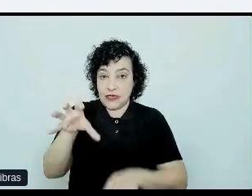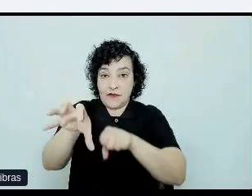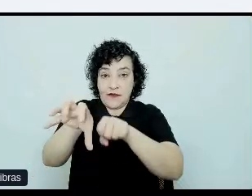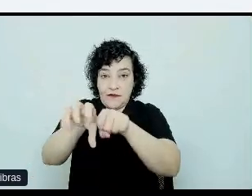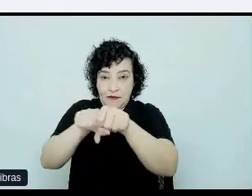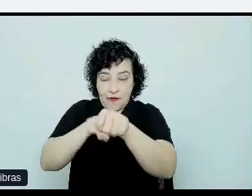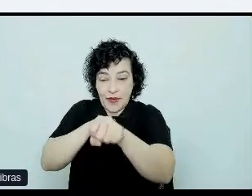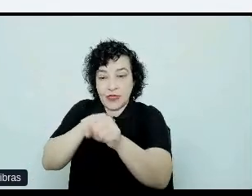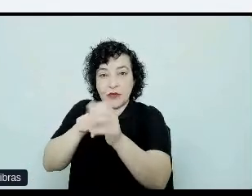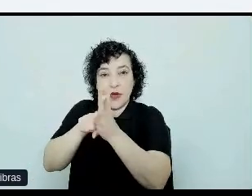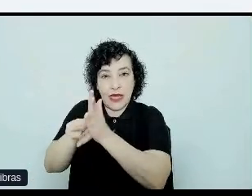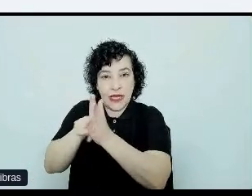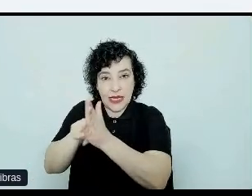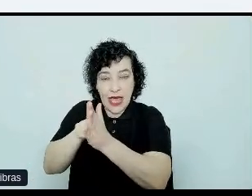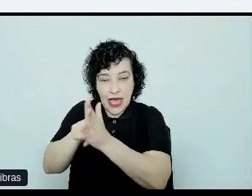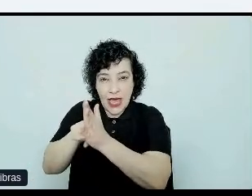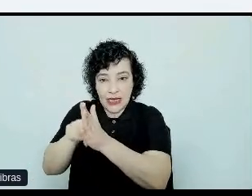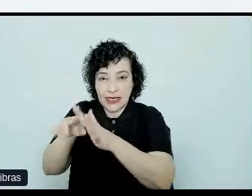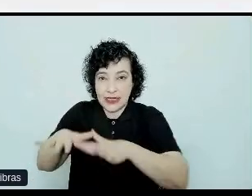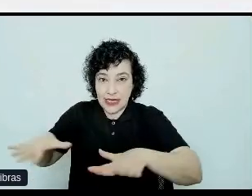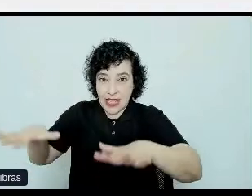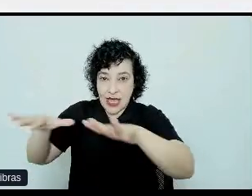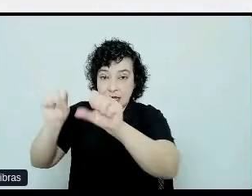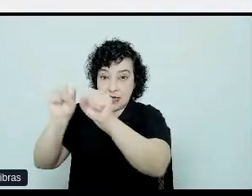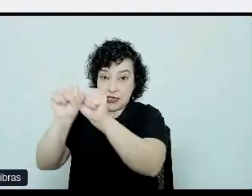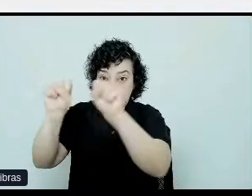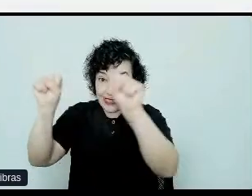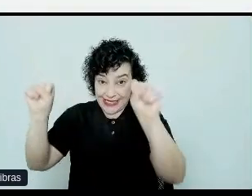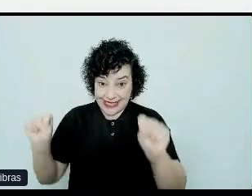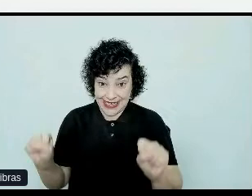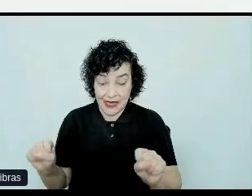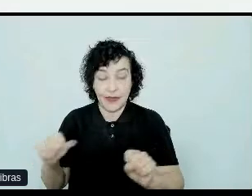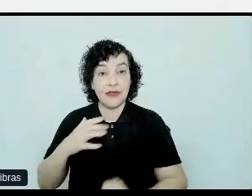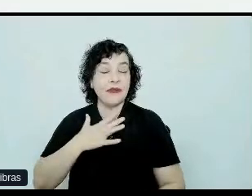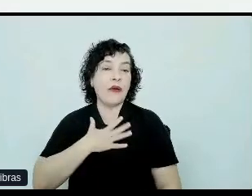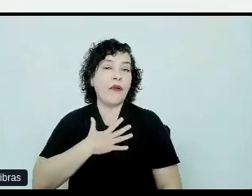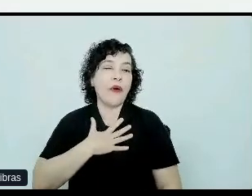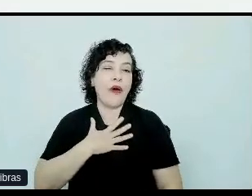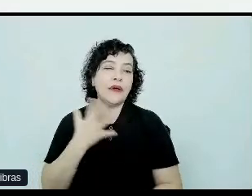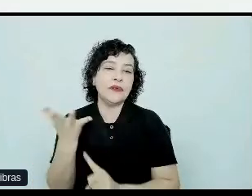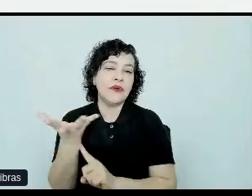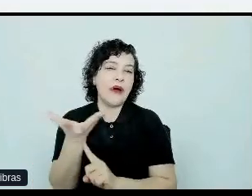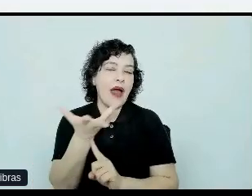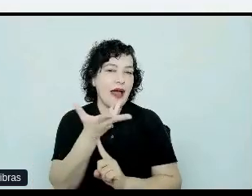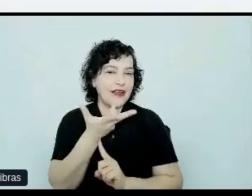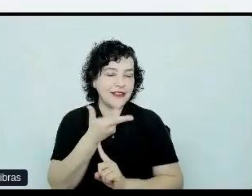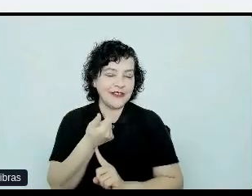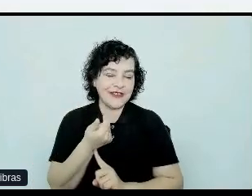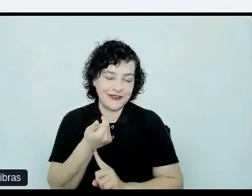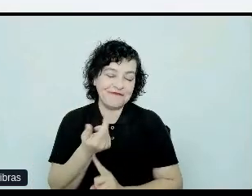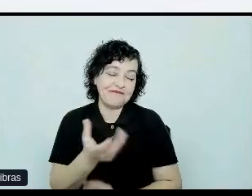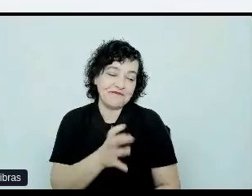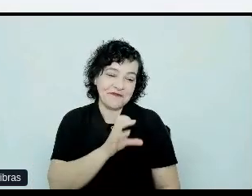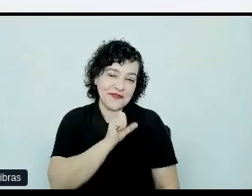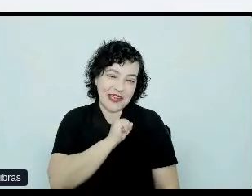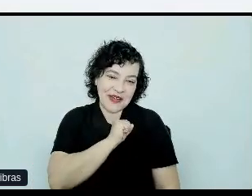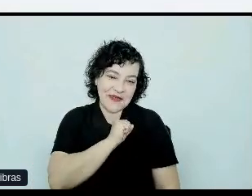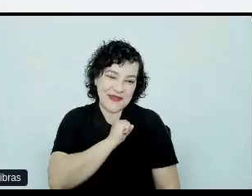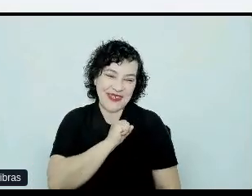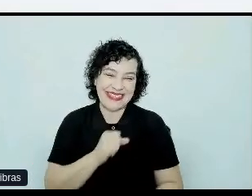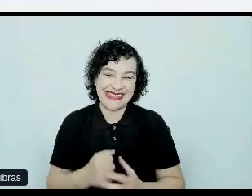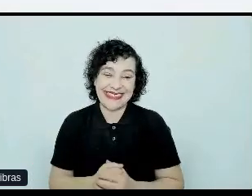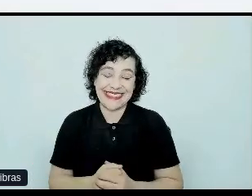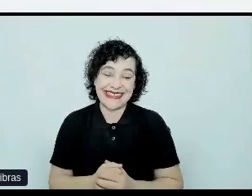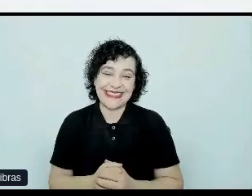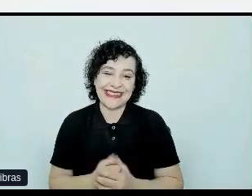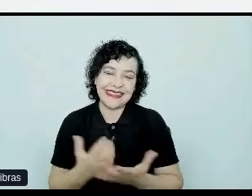e desenvolvimento de sistemas, né? E eu gosto de arte no geral, né? Então, desde